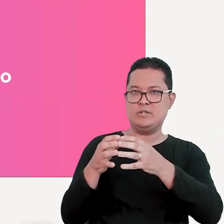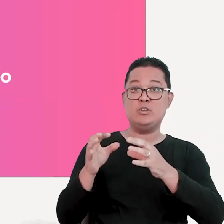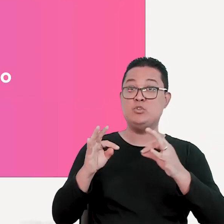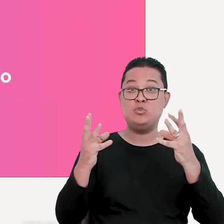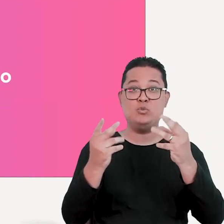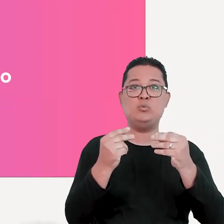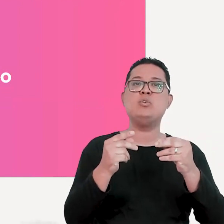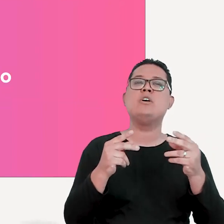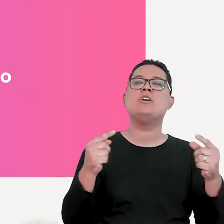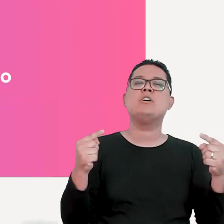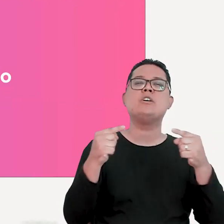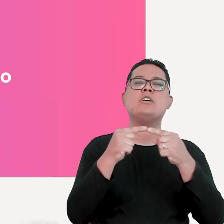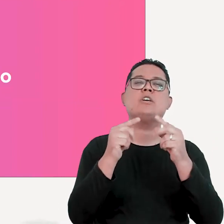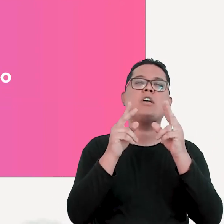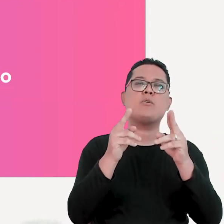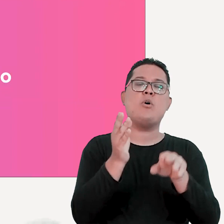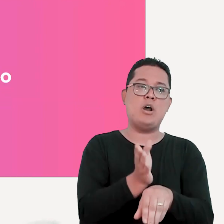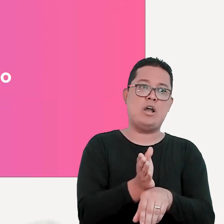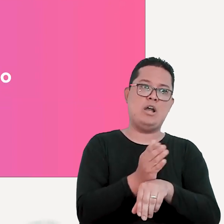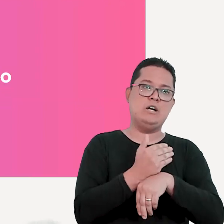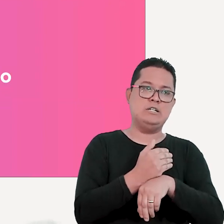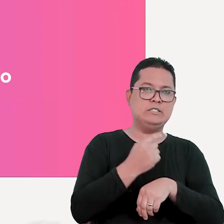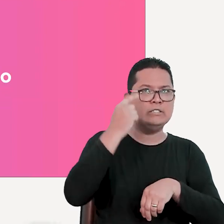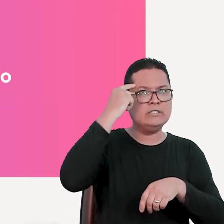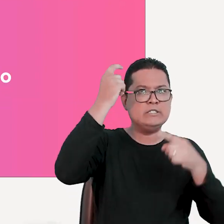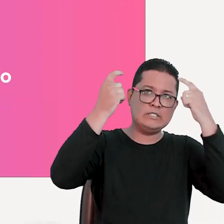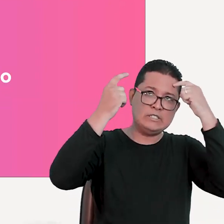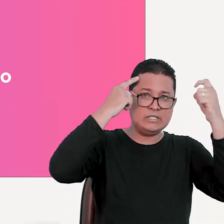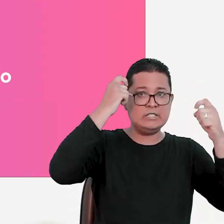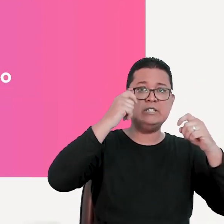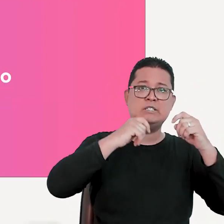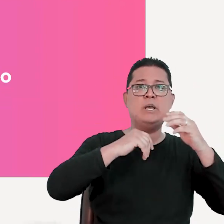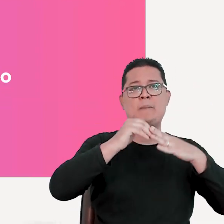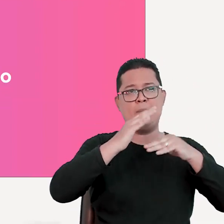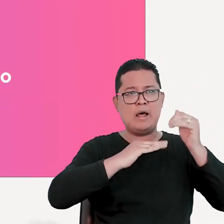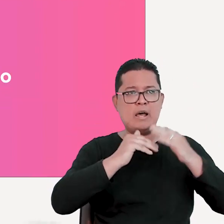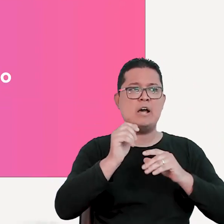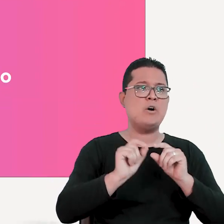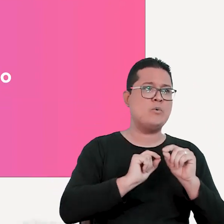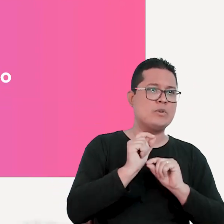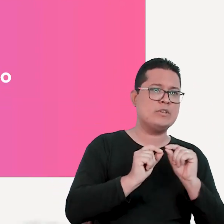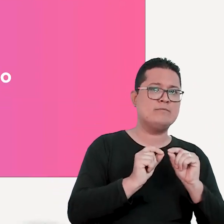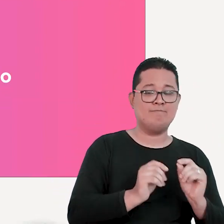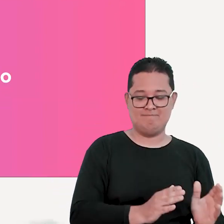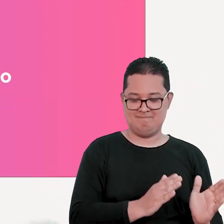vocês, é colocar isso em prática e